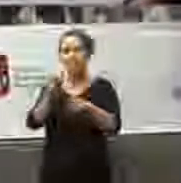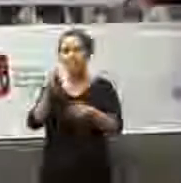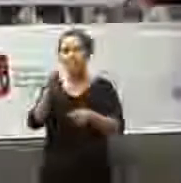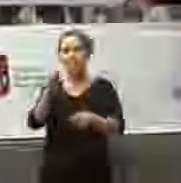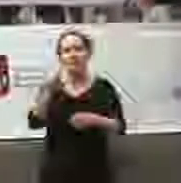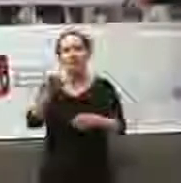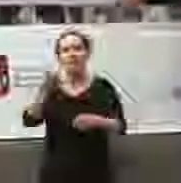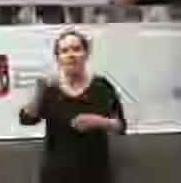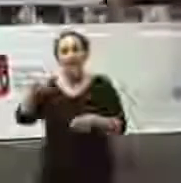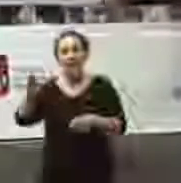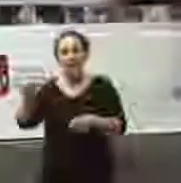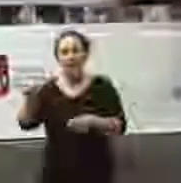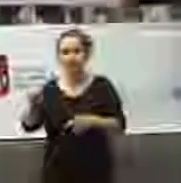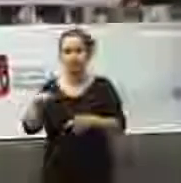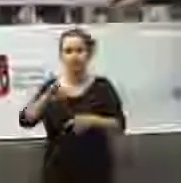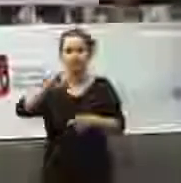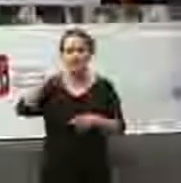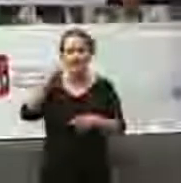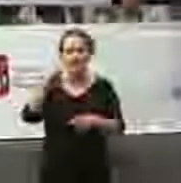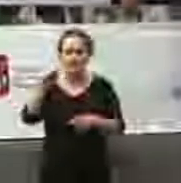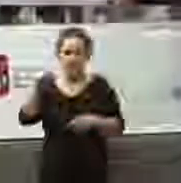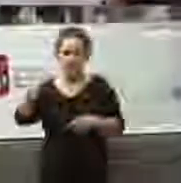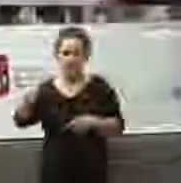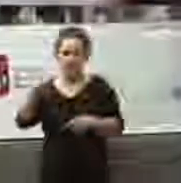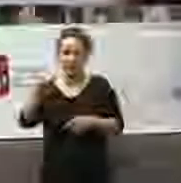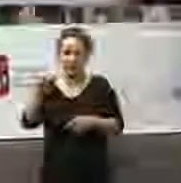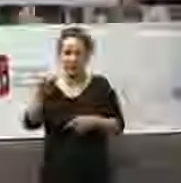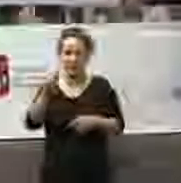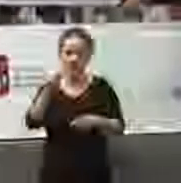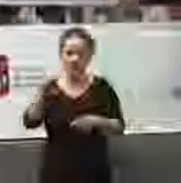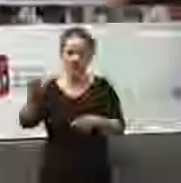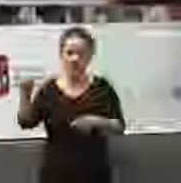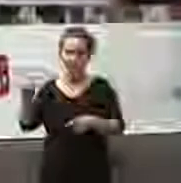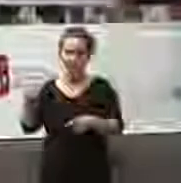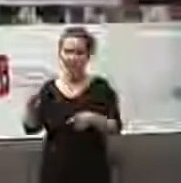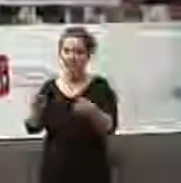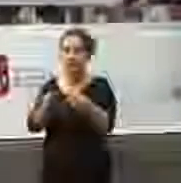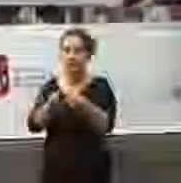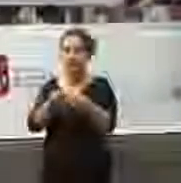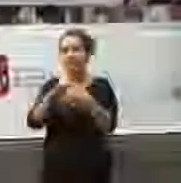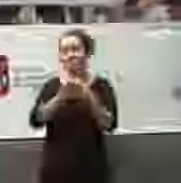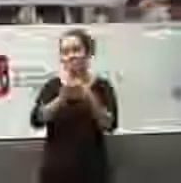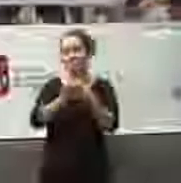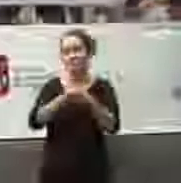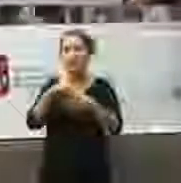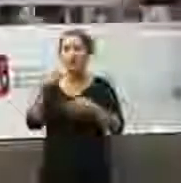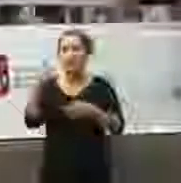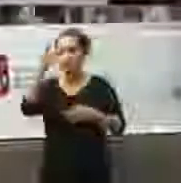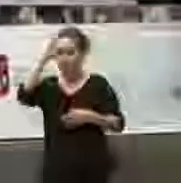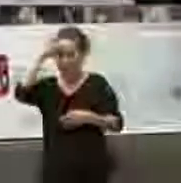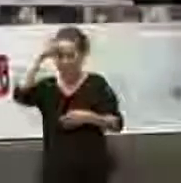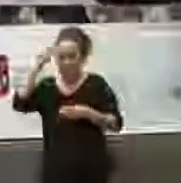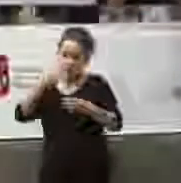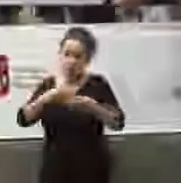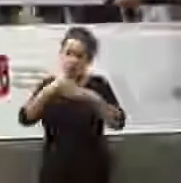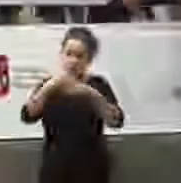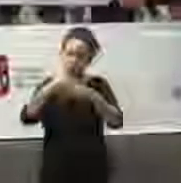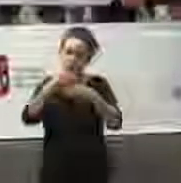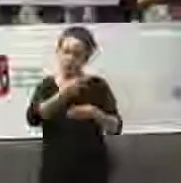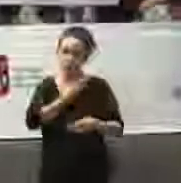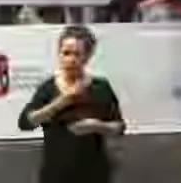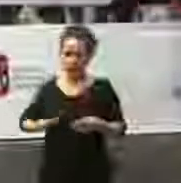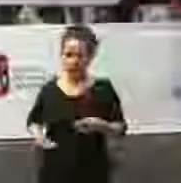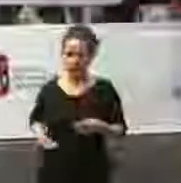carro é uma honra dividir a mesa com vocês quero cumprimentar também dois membros do ministério público do distrito federal e territórios que são